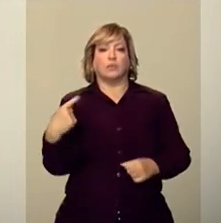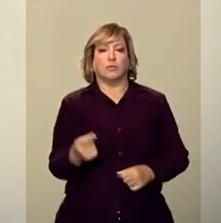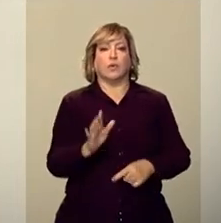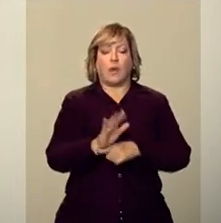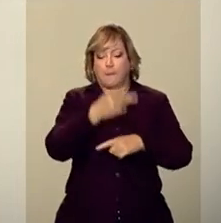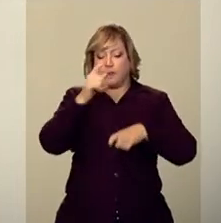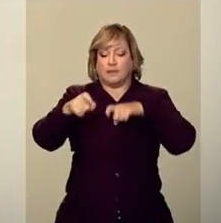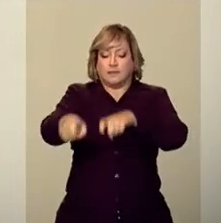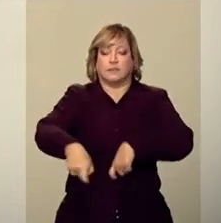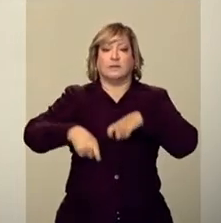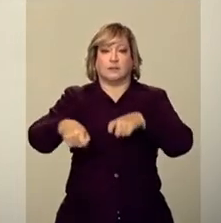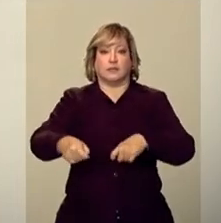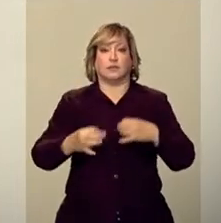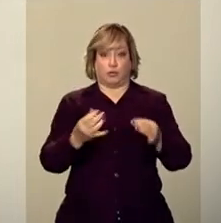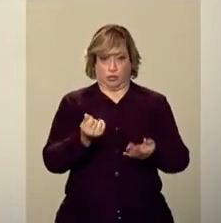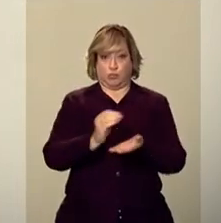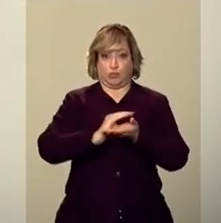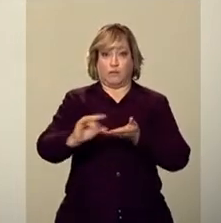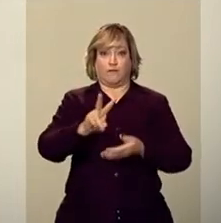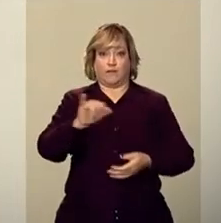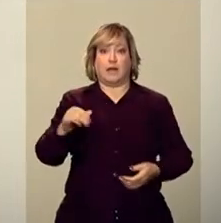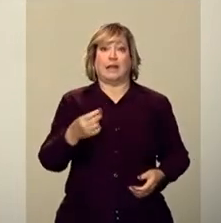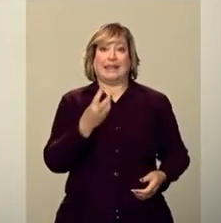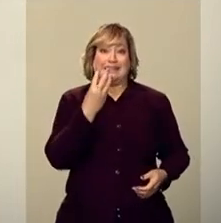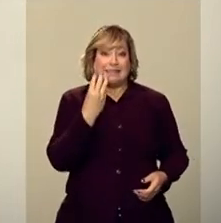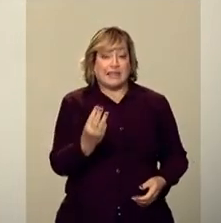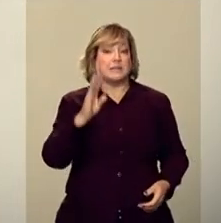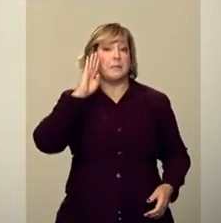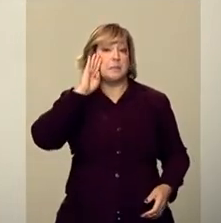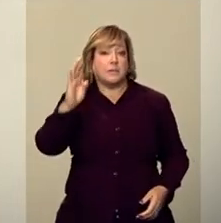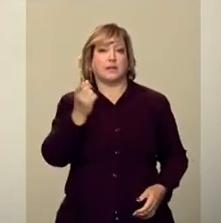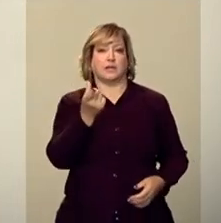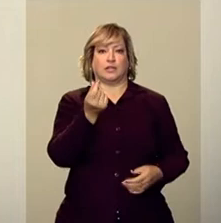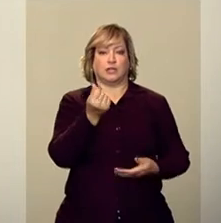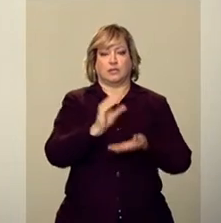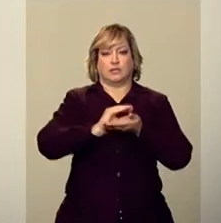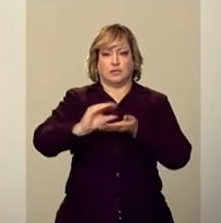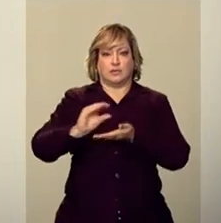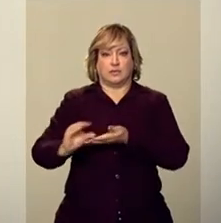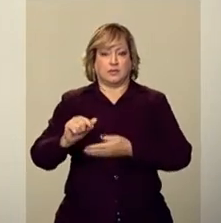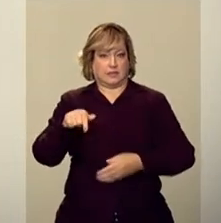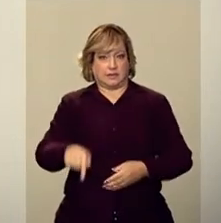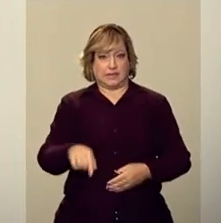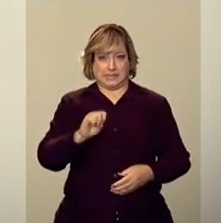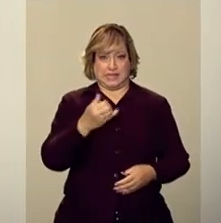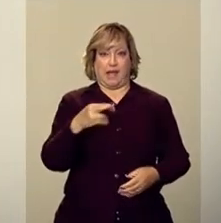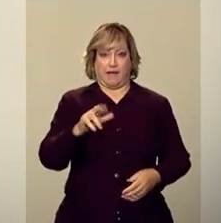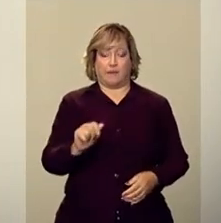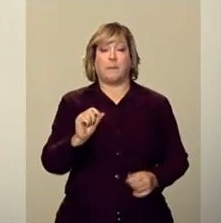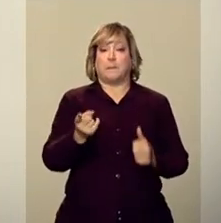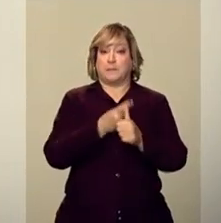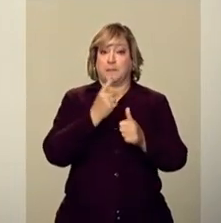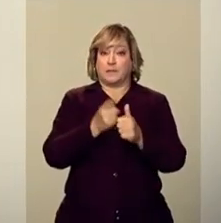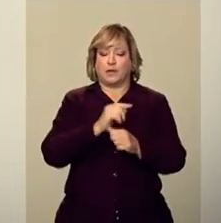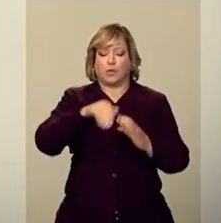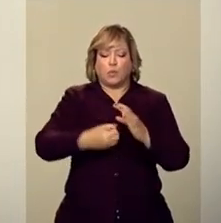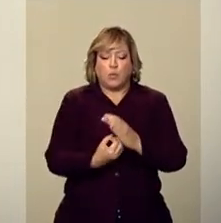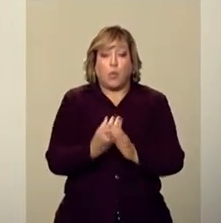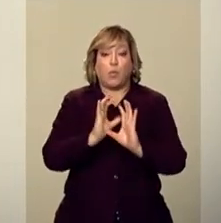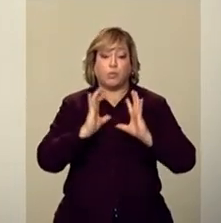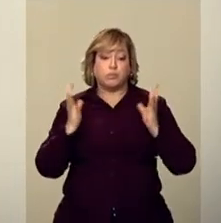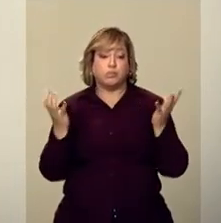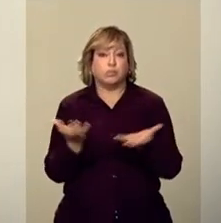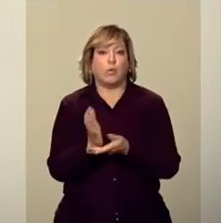Rurais nós vamos financiar três linhas principais nesta safra primeiro o cultivo protegido